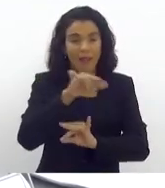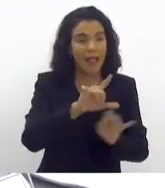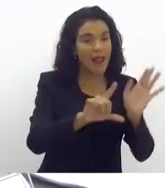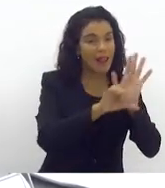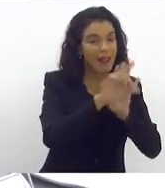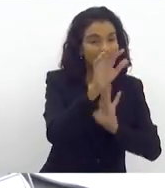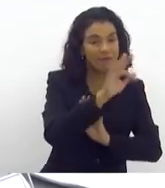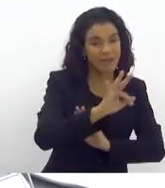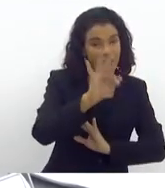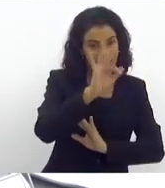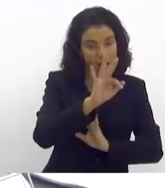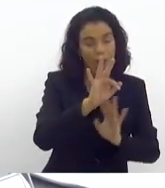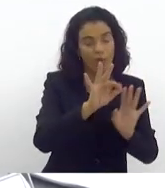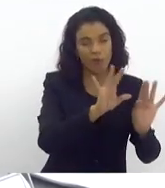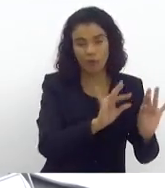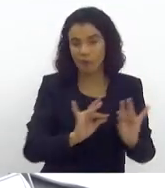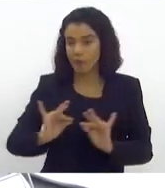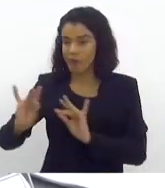faz menção